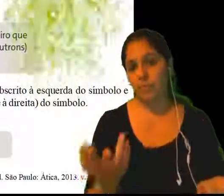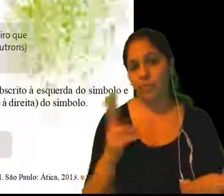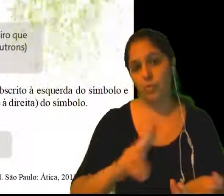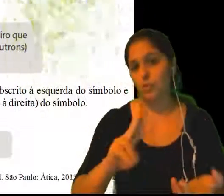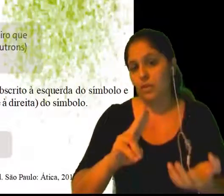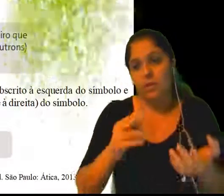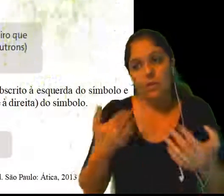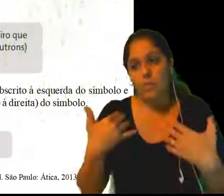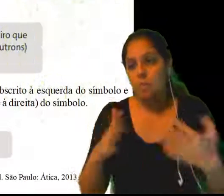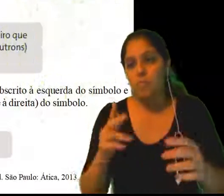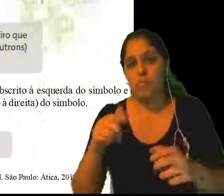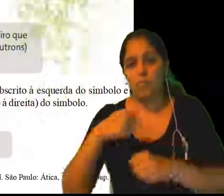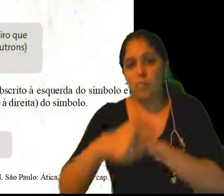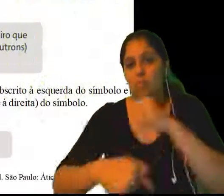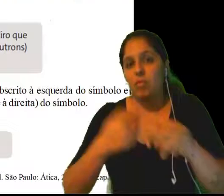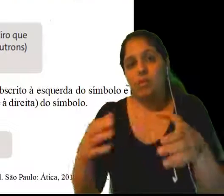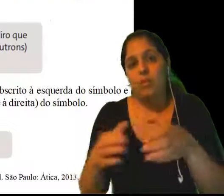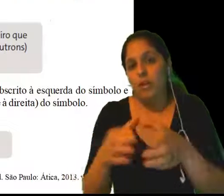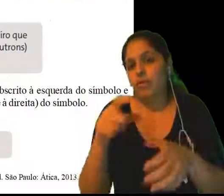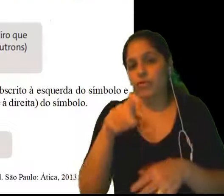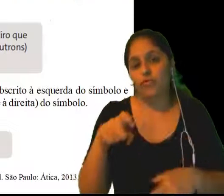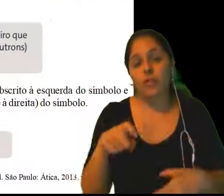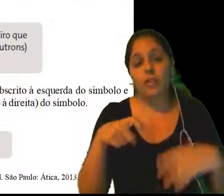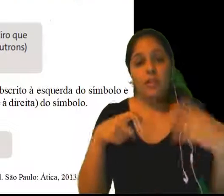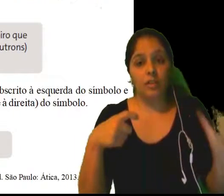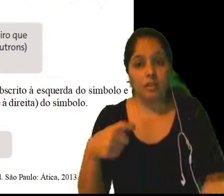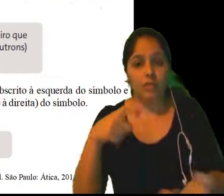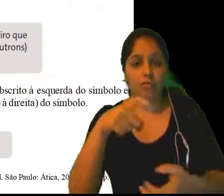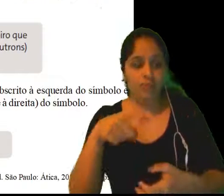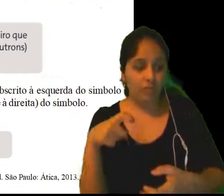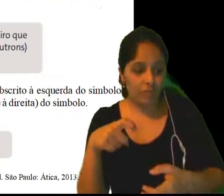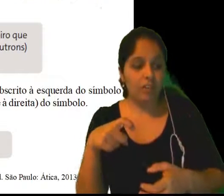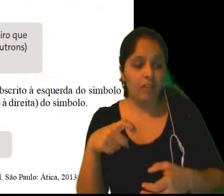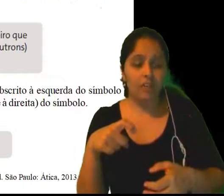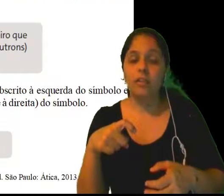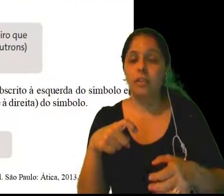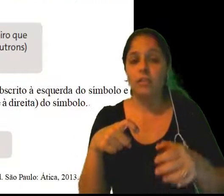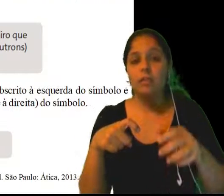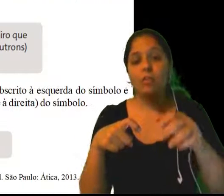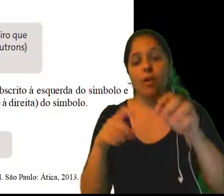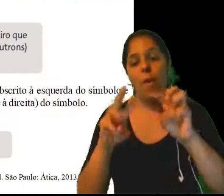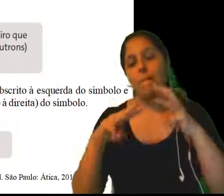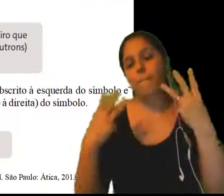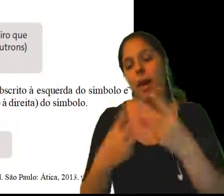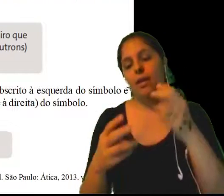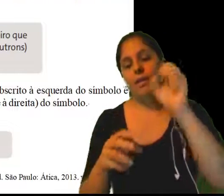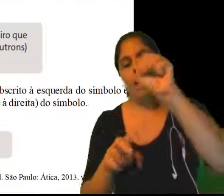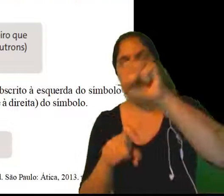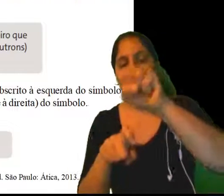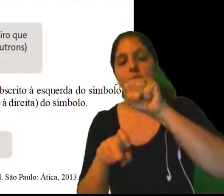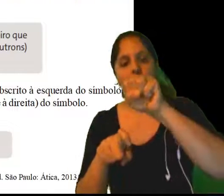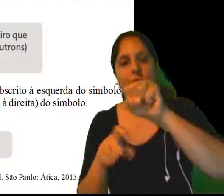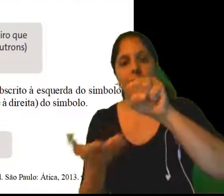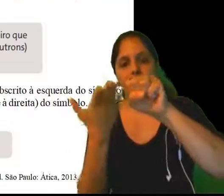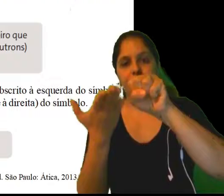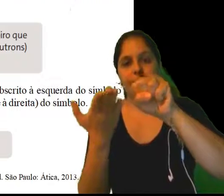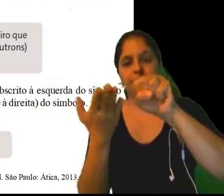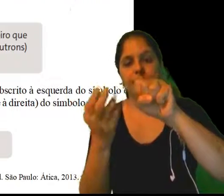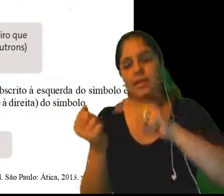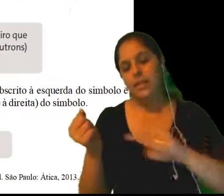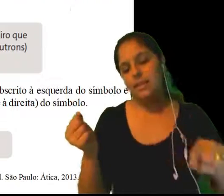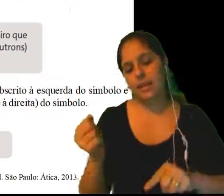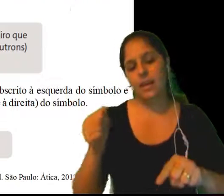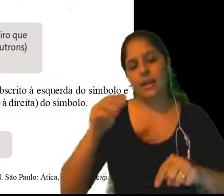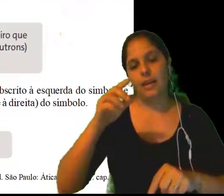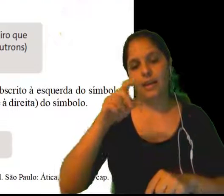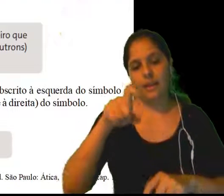utilizando um elemento genérico X. Então, o número de massa vem sempre na parte superior e o número